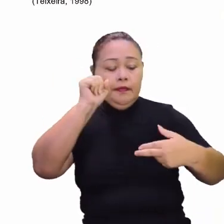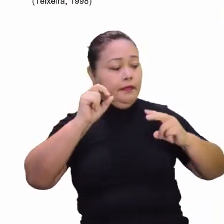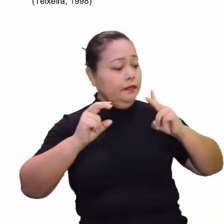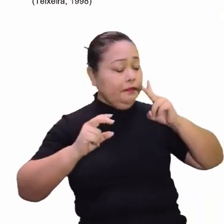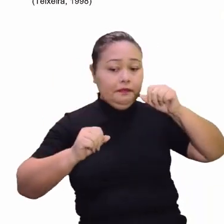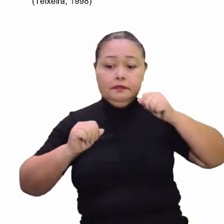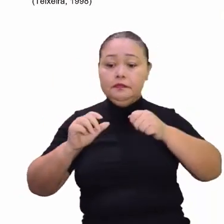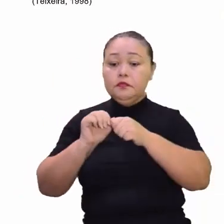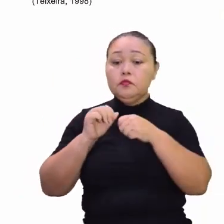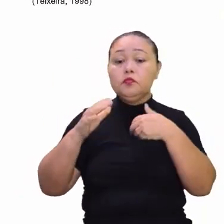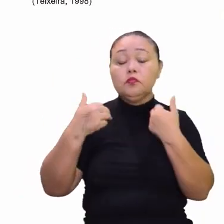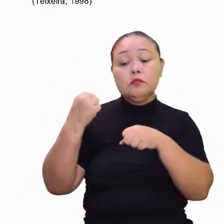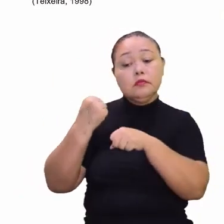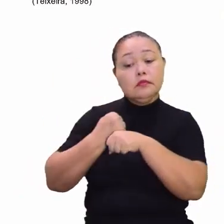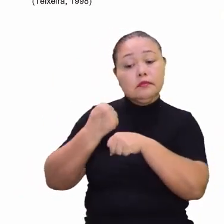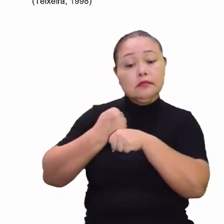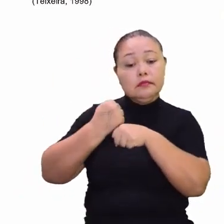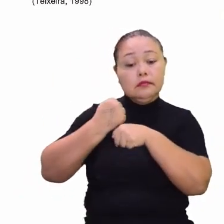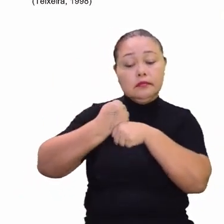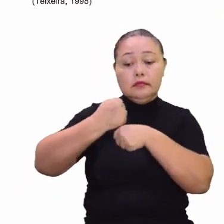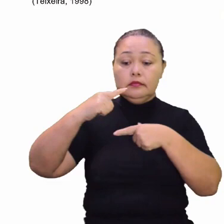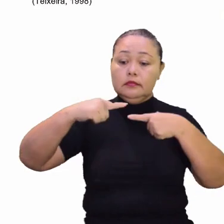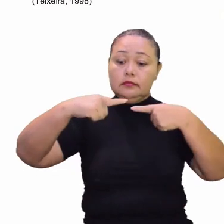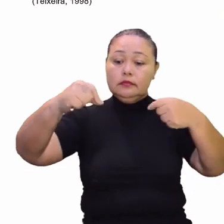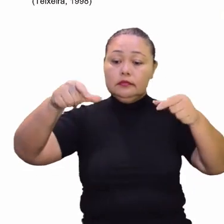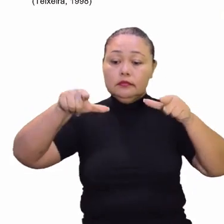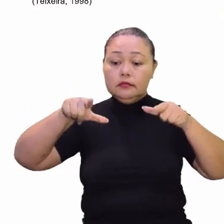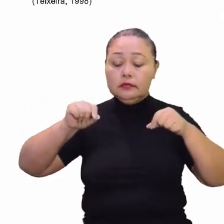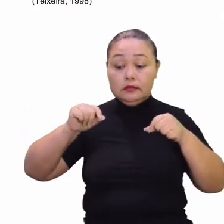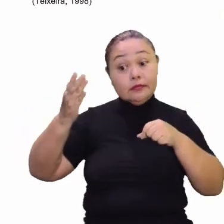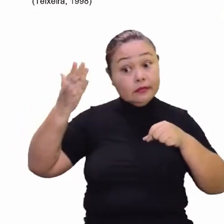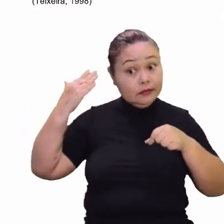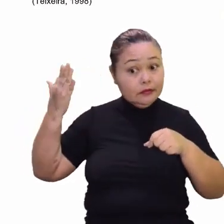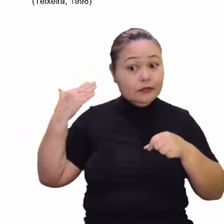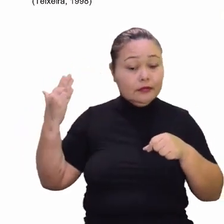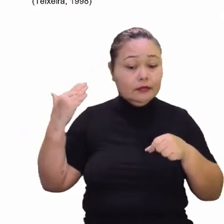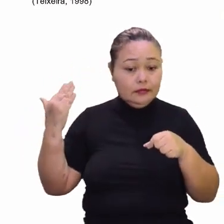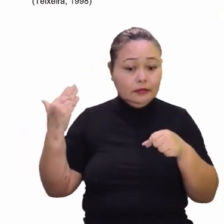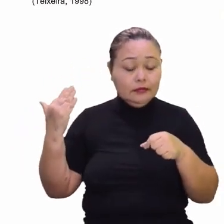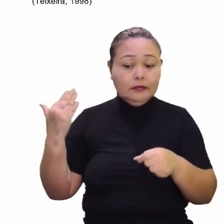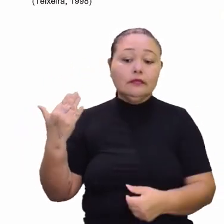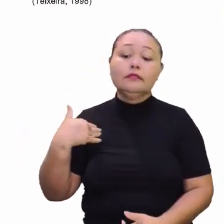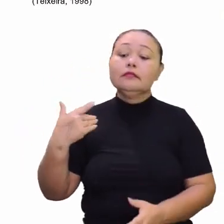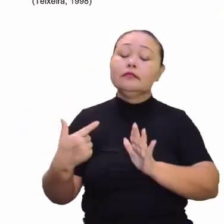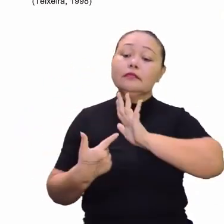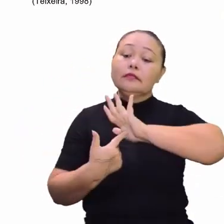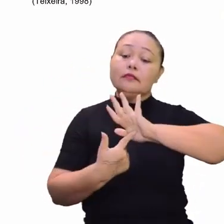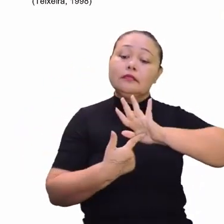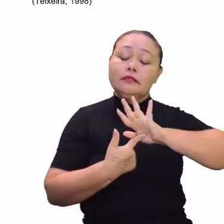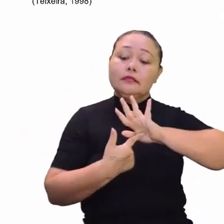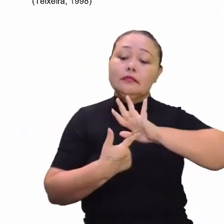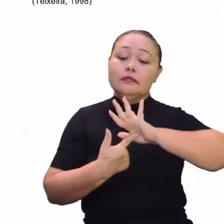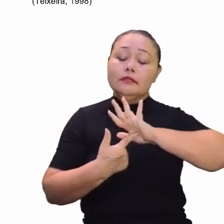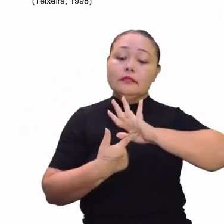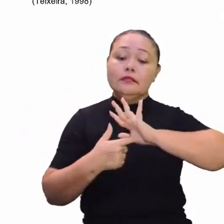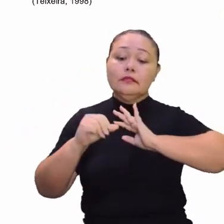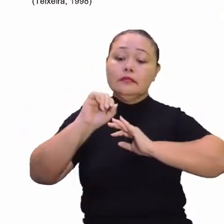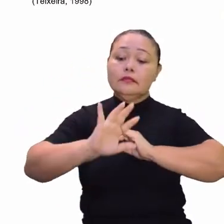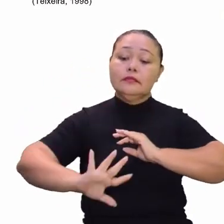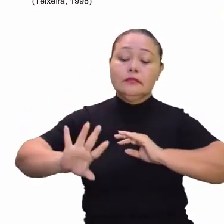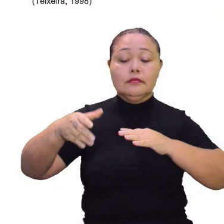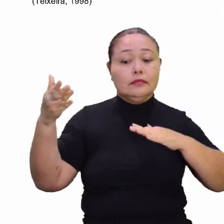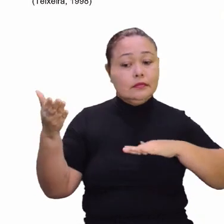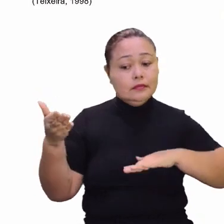Relação de poder. Quando se constrói um forte, imagine para a época, né? Exatamente. Claro que a gente está mostrando aqui imagens